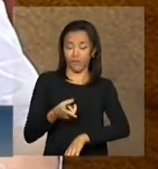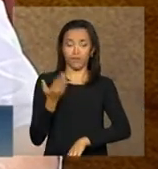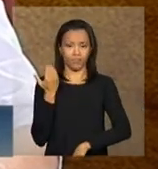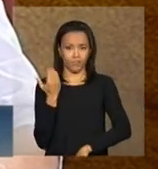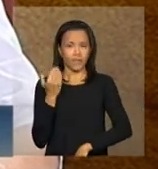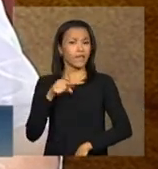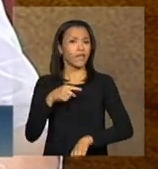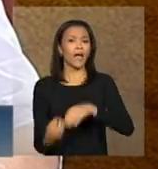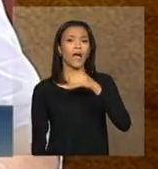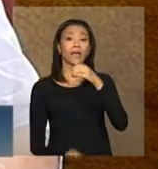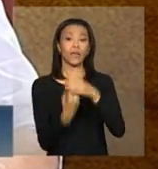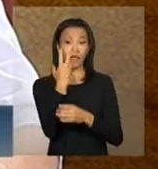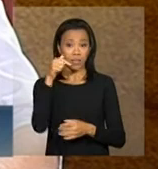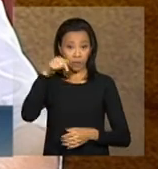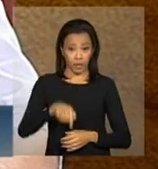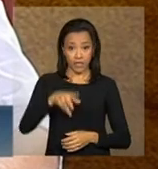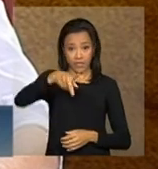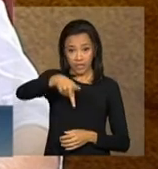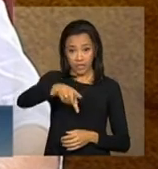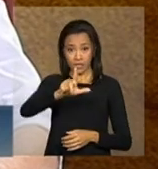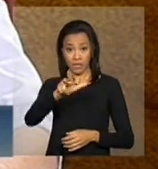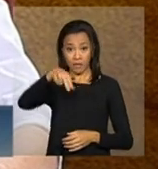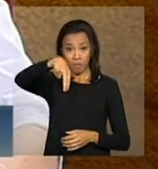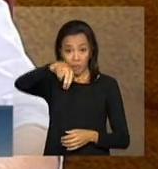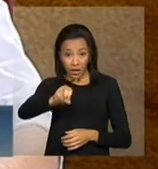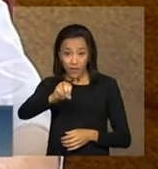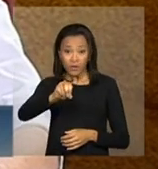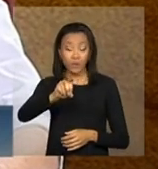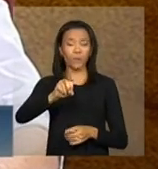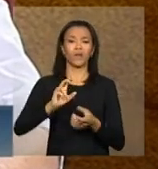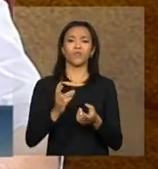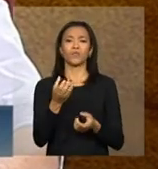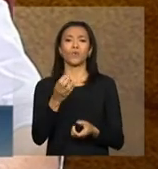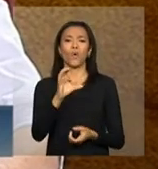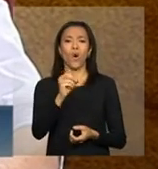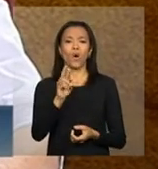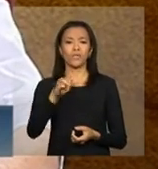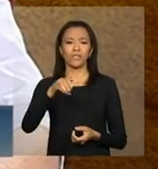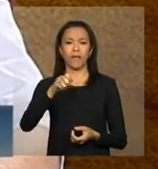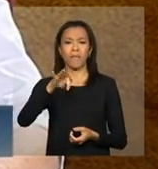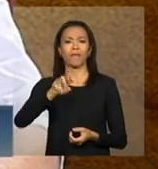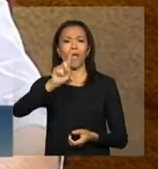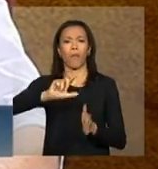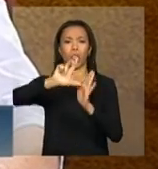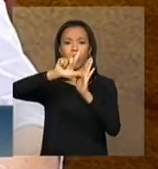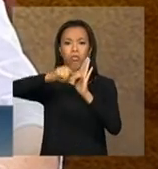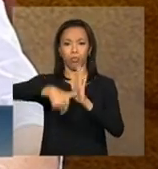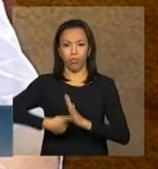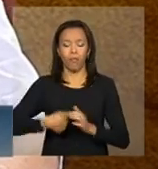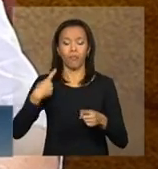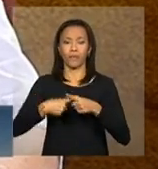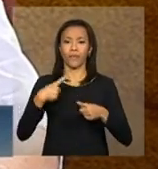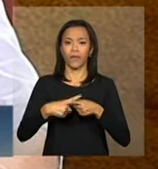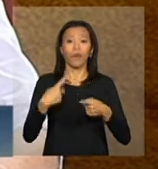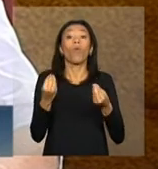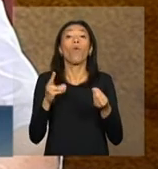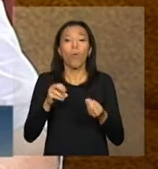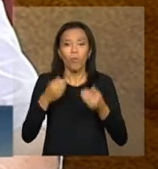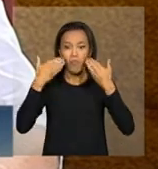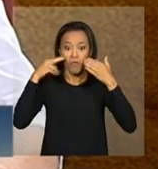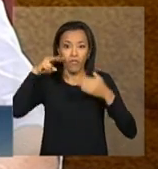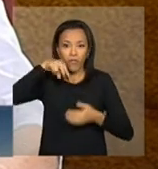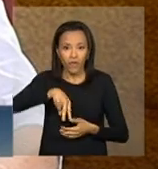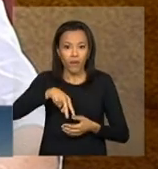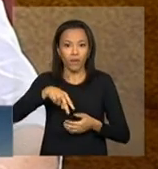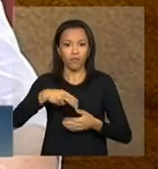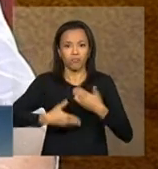a criação desse plano orçamentário era um retrocesso em termos de visibilidade das políticas públicas.